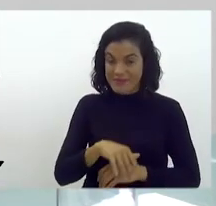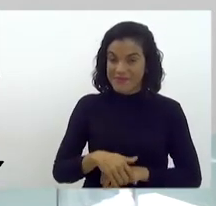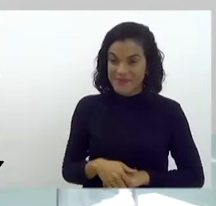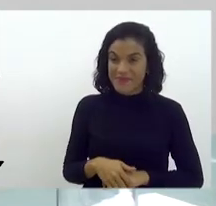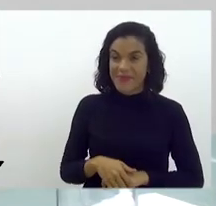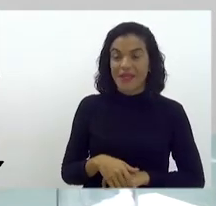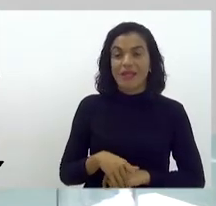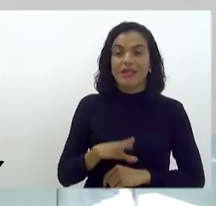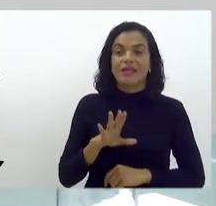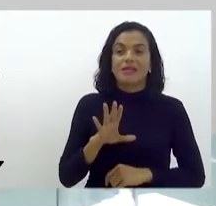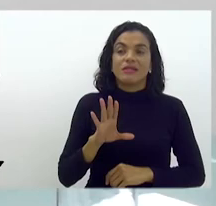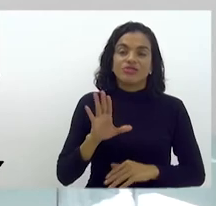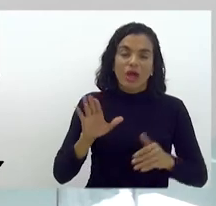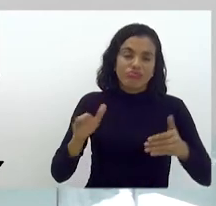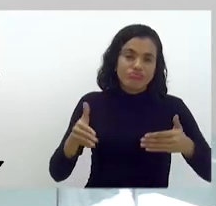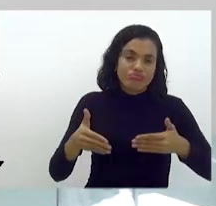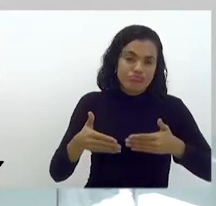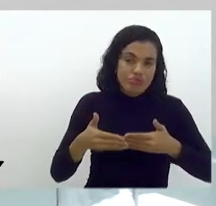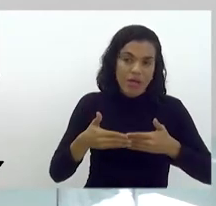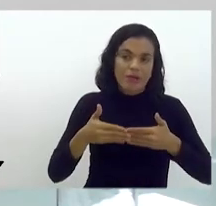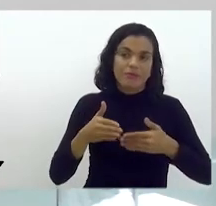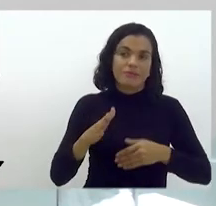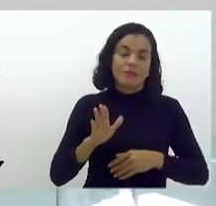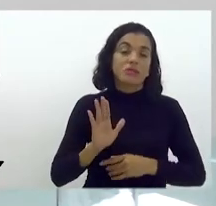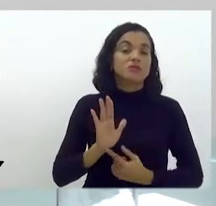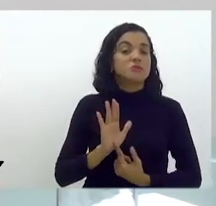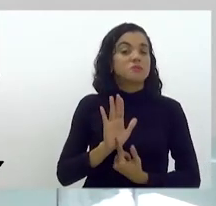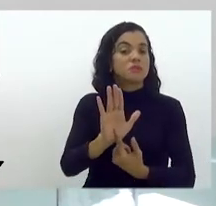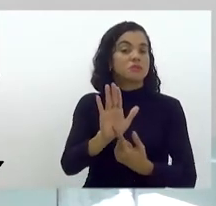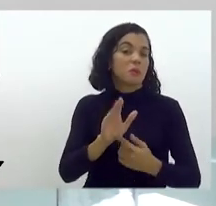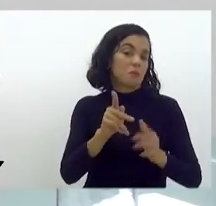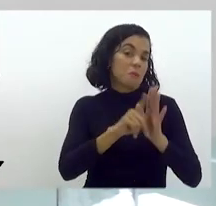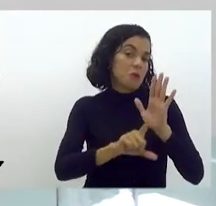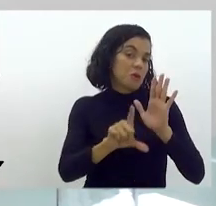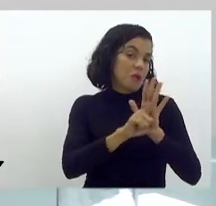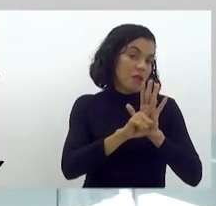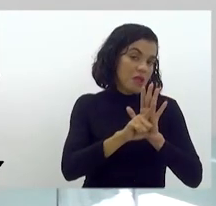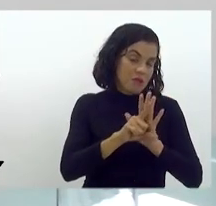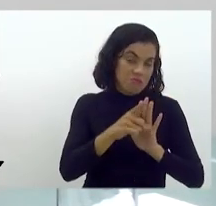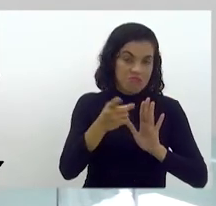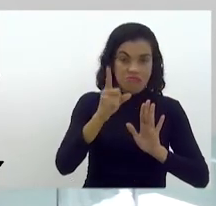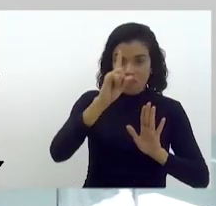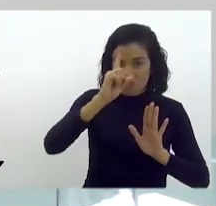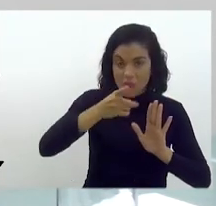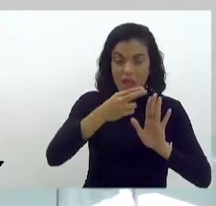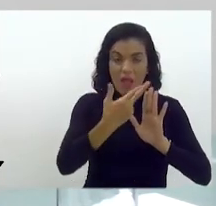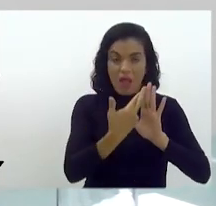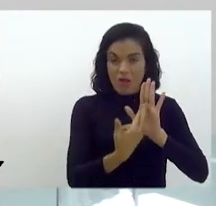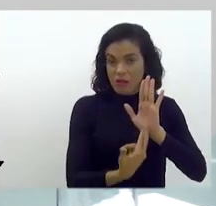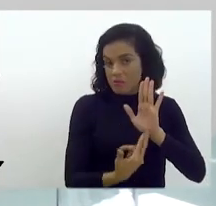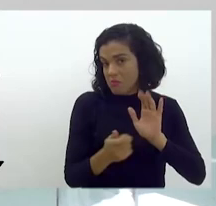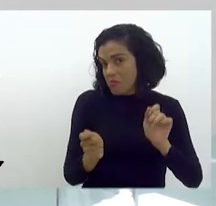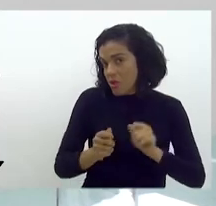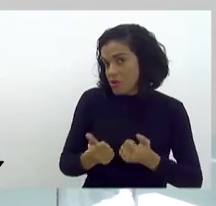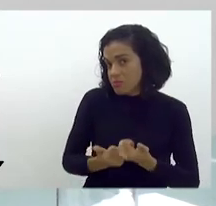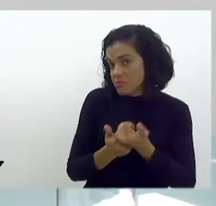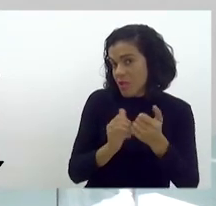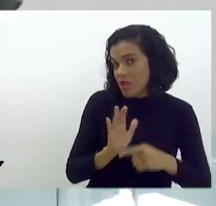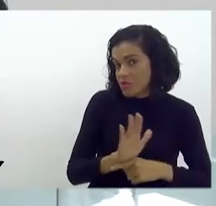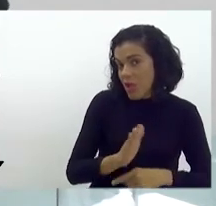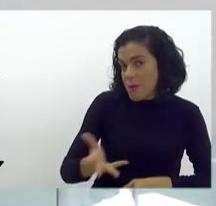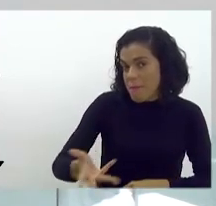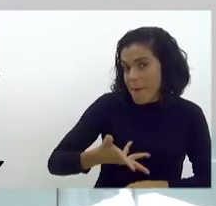deputada índia Deputado Municipal Presidente apresentar um projeto de lei nessa regulamentação que eu acho que pode ajudar pode dar